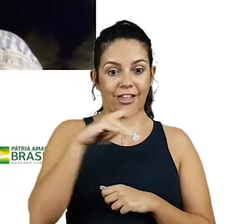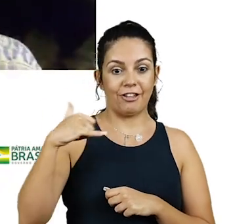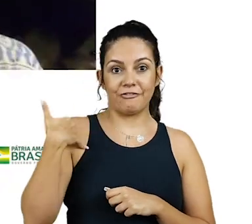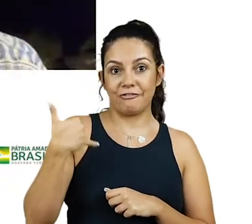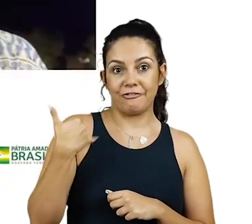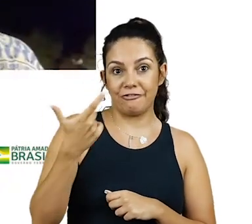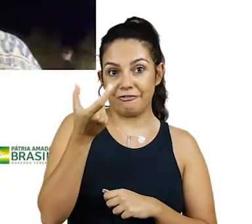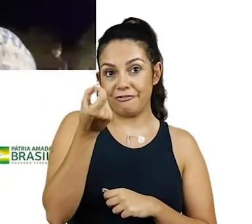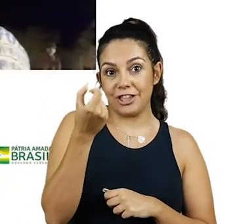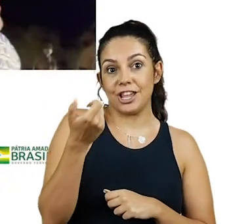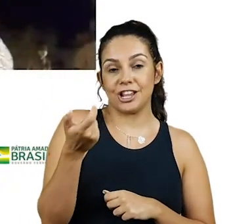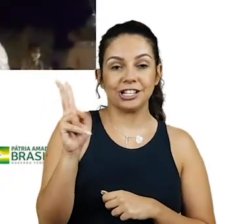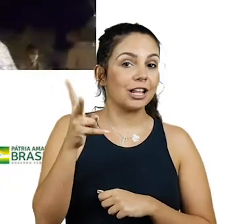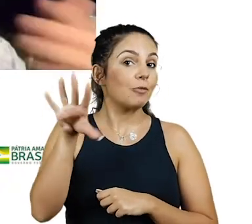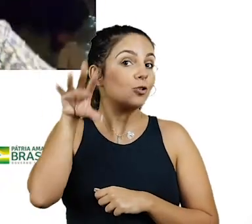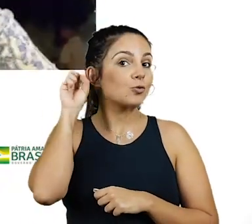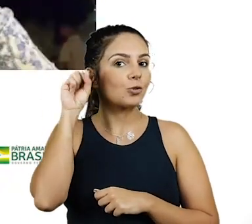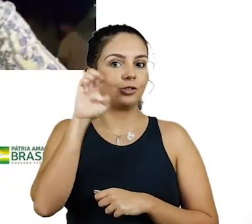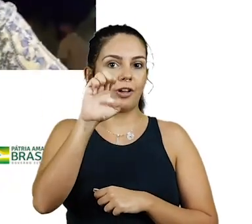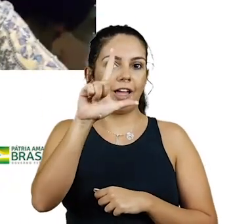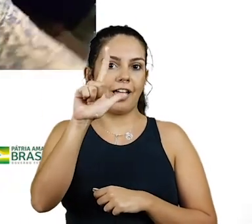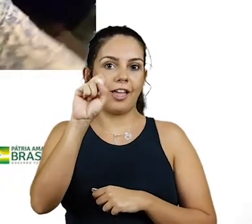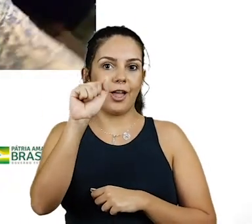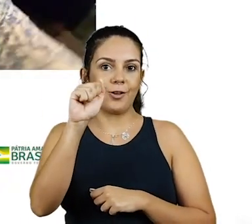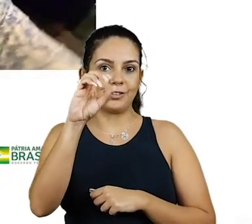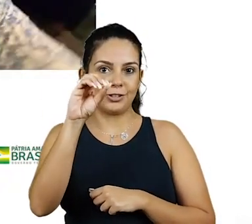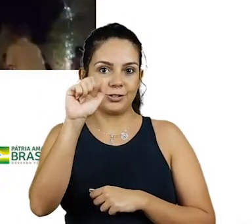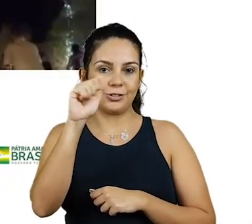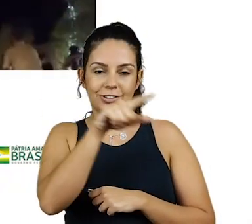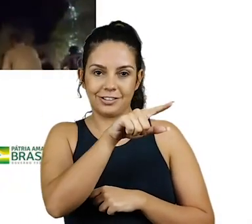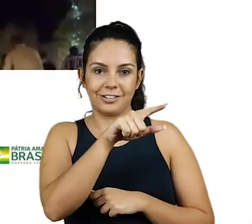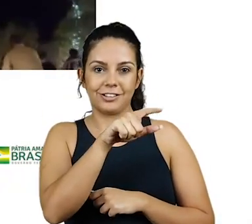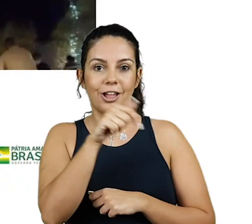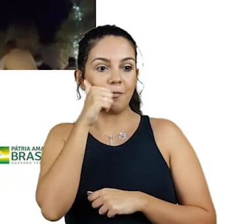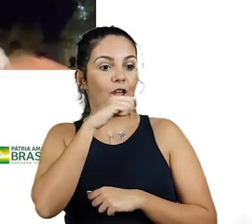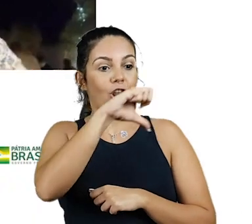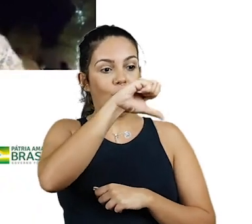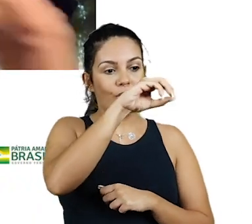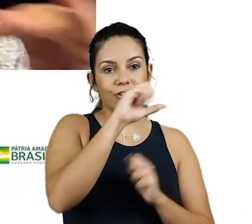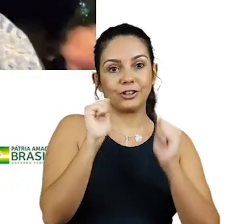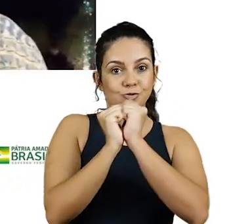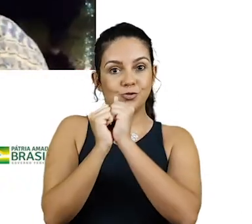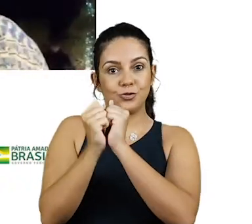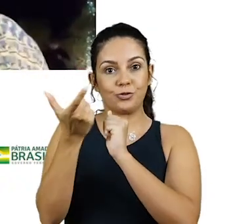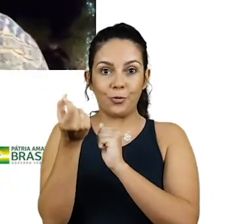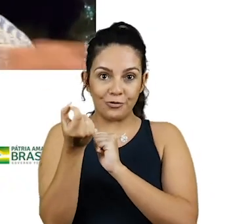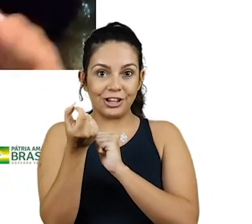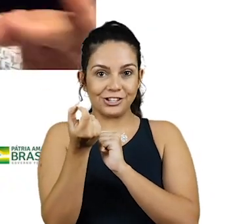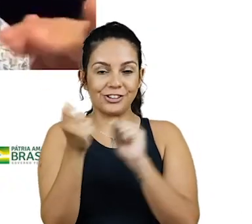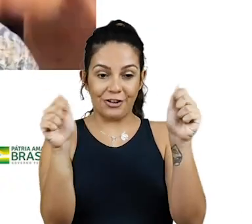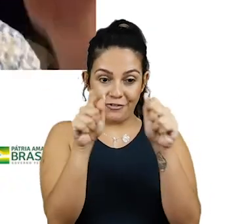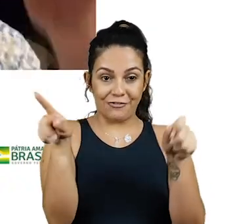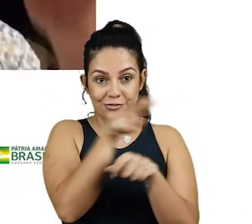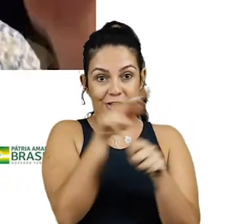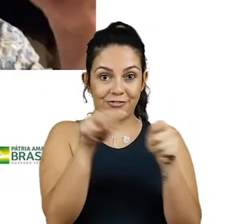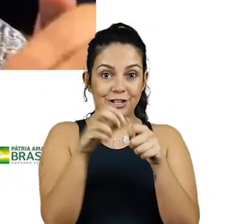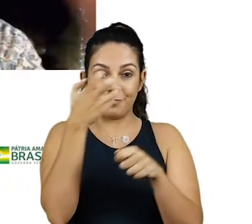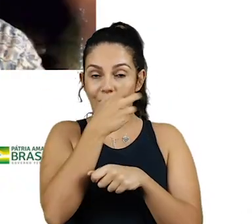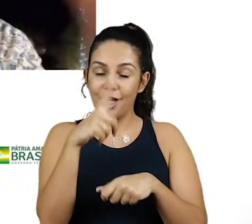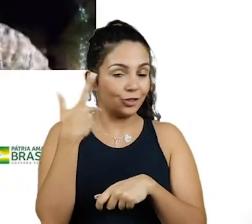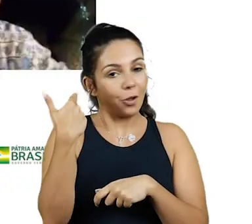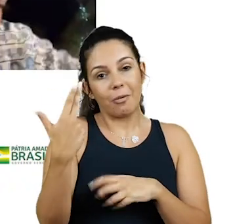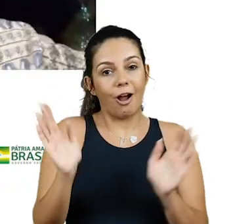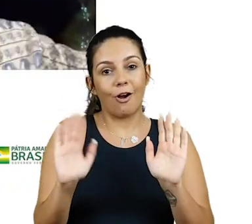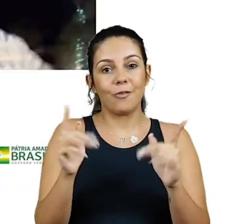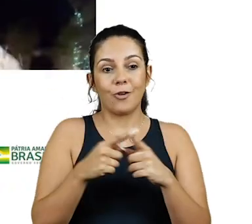casa sempre tocava Elza Soares, então você vê uma mulher de 90 gravando com uma de 20, e tá tudo bem, porque Elza